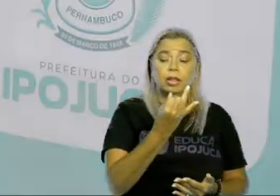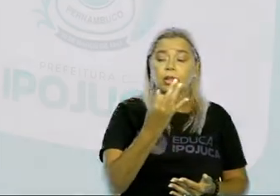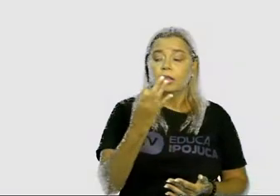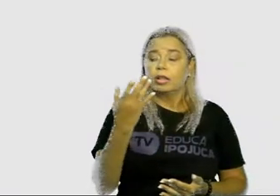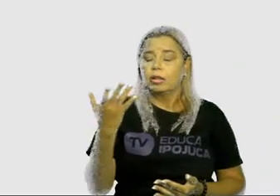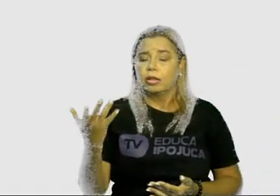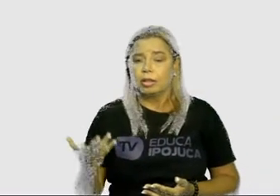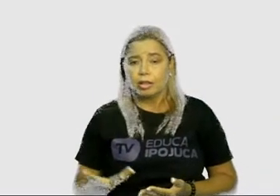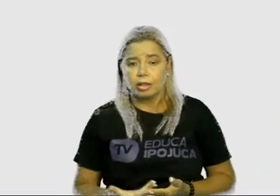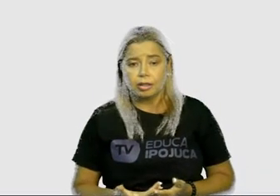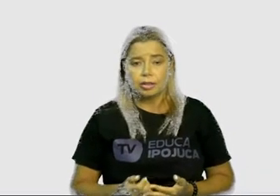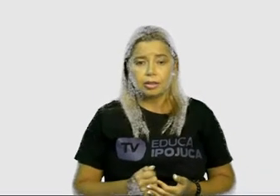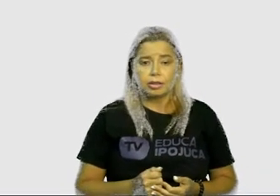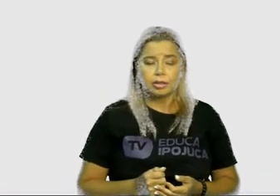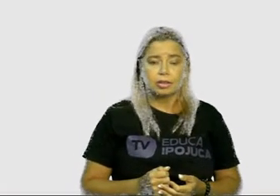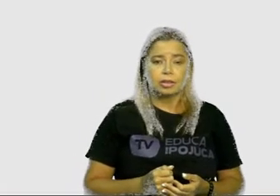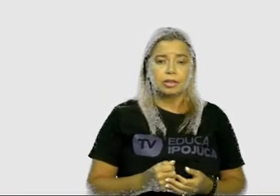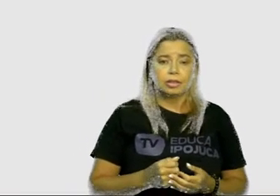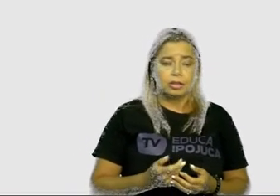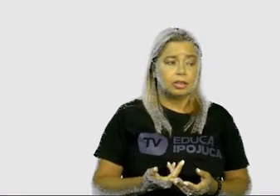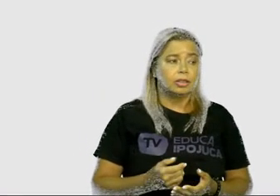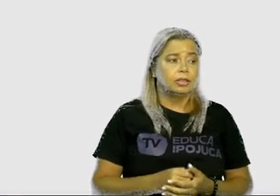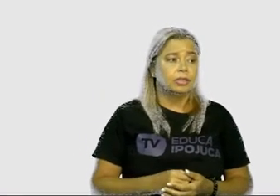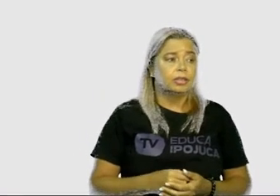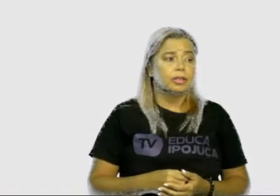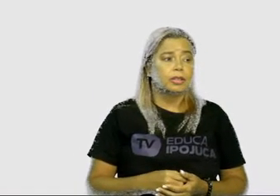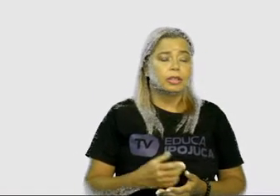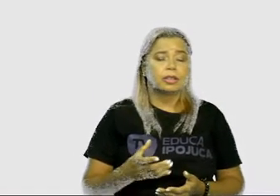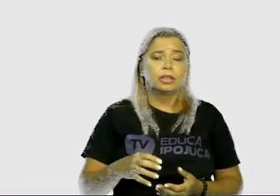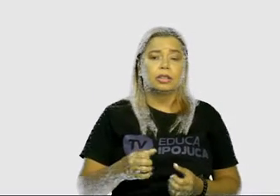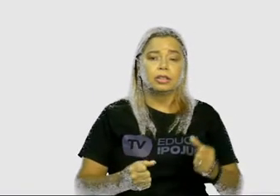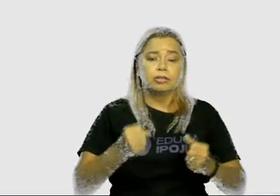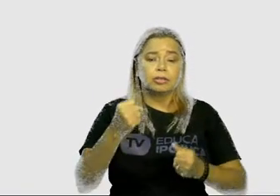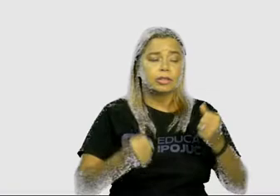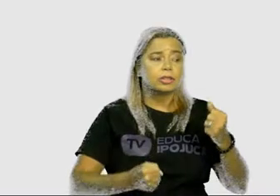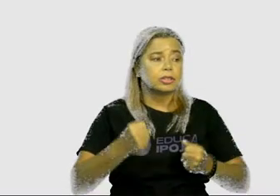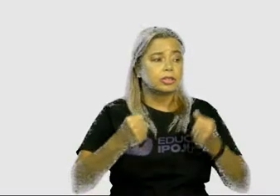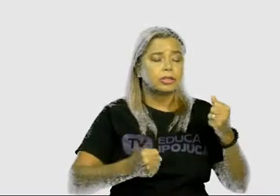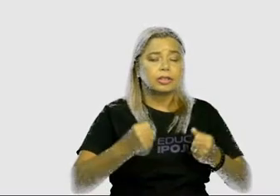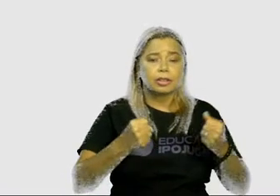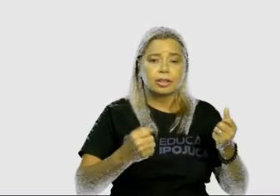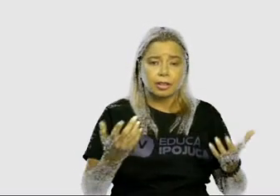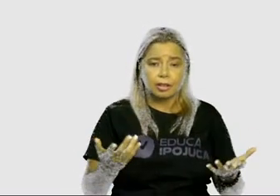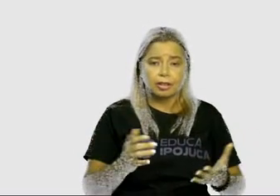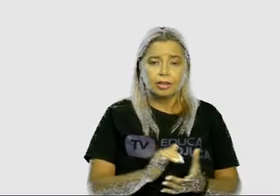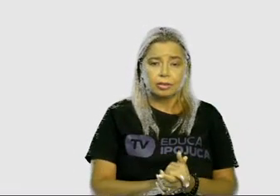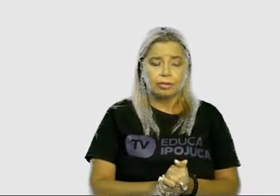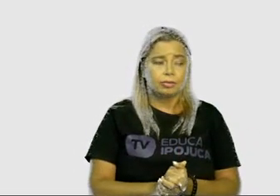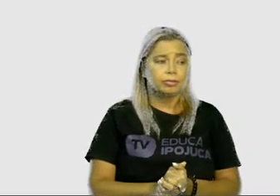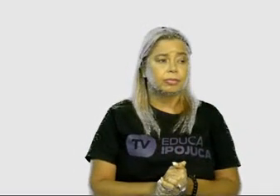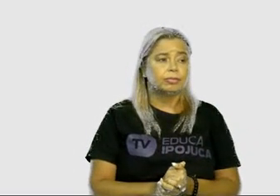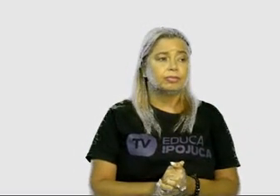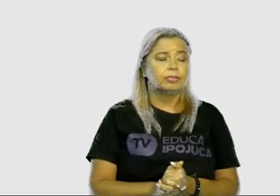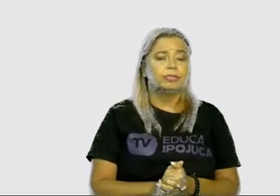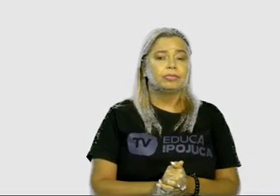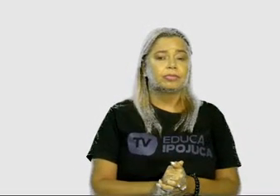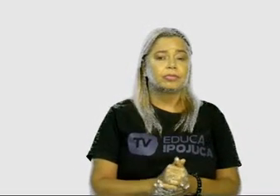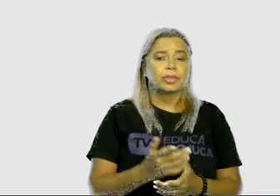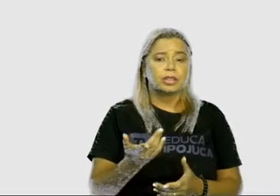coleção de Diego agora temos a coleção de Eduardo e a coleção de Gabriel